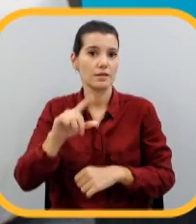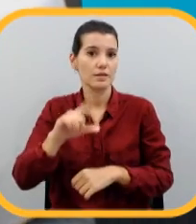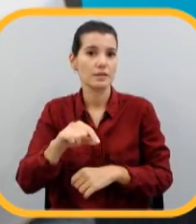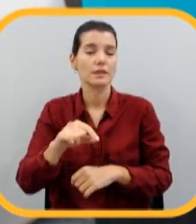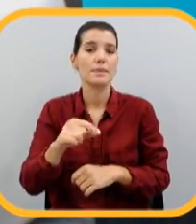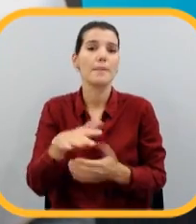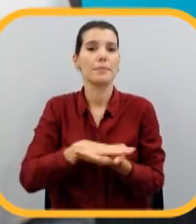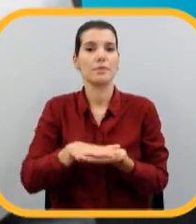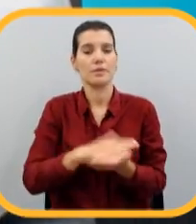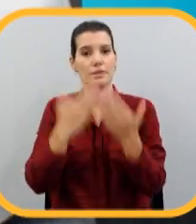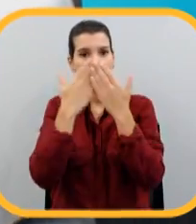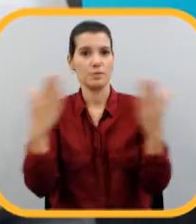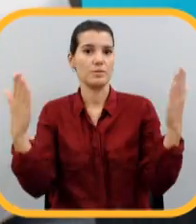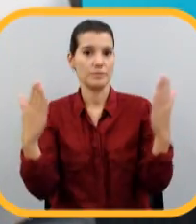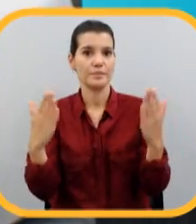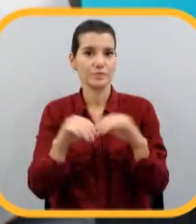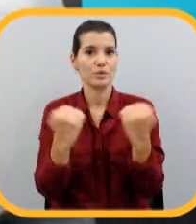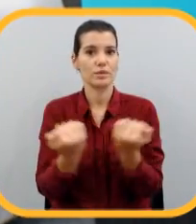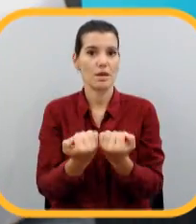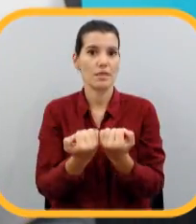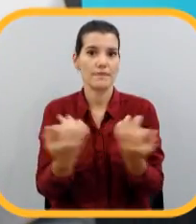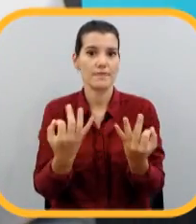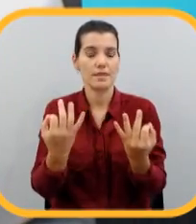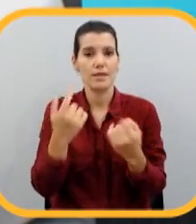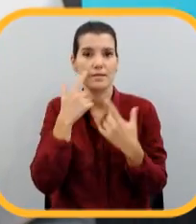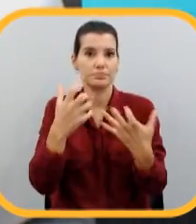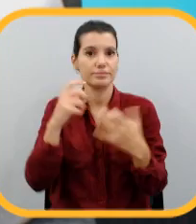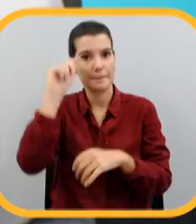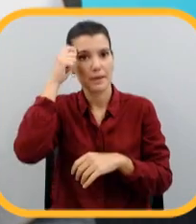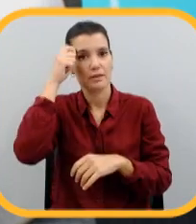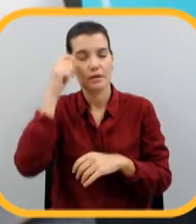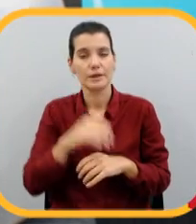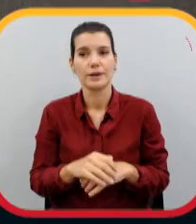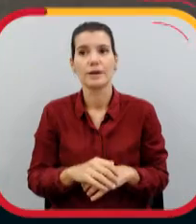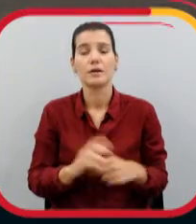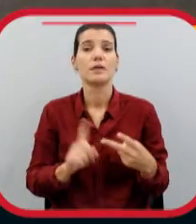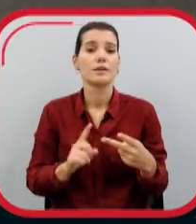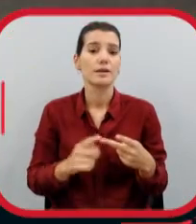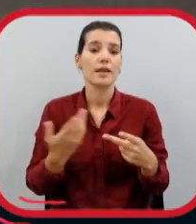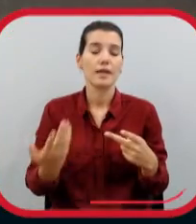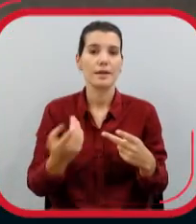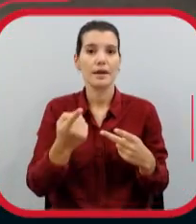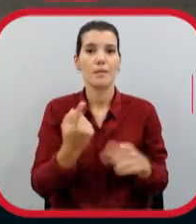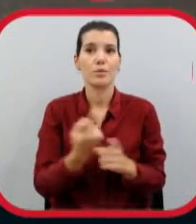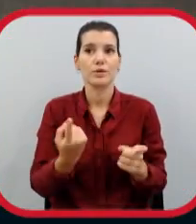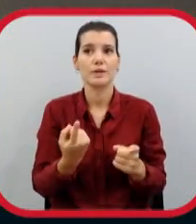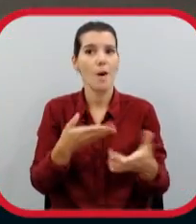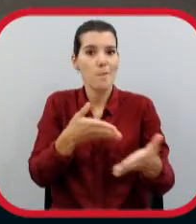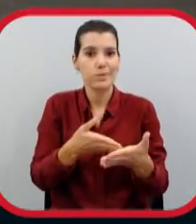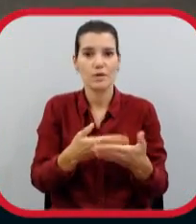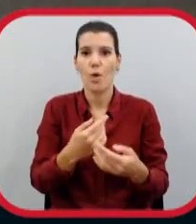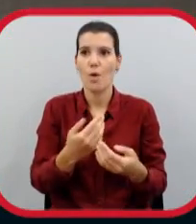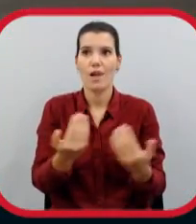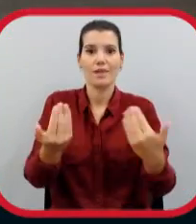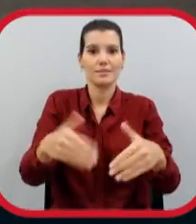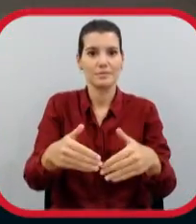das sociedades e portanto, as bases democráticas de uma sociedade. A segunda questão é